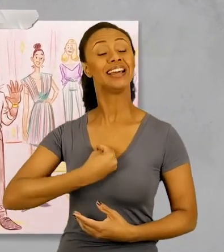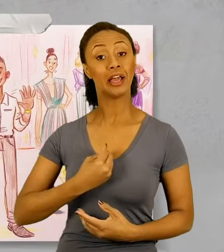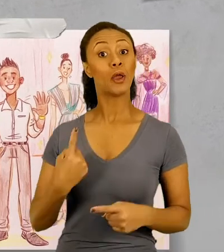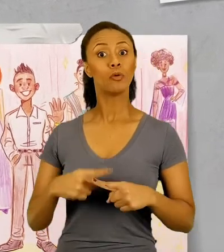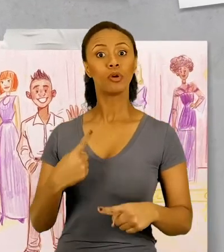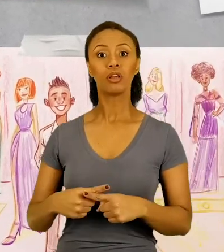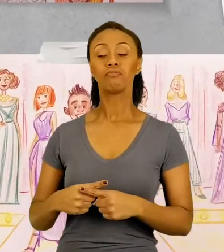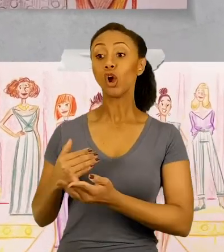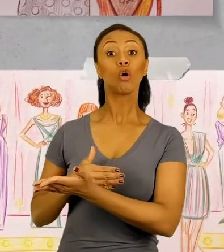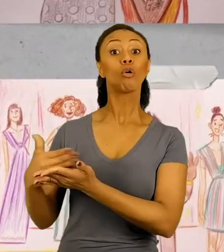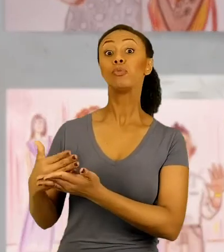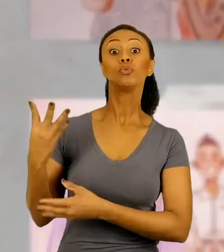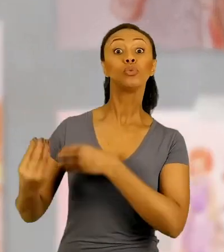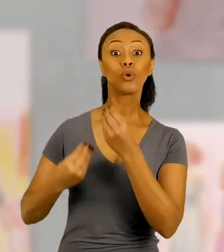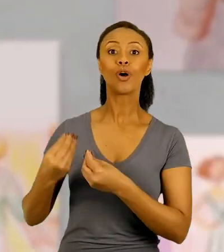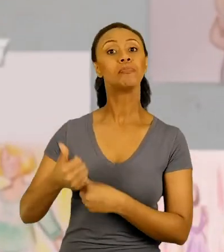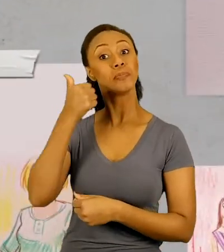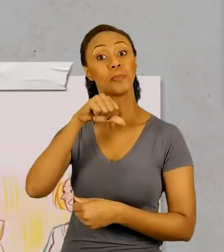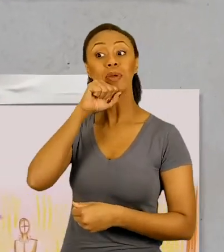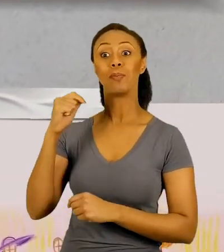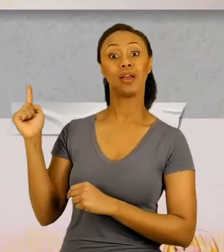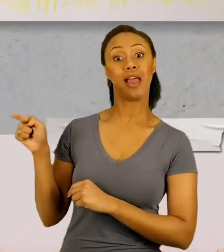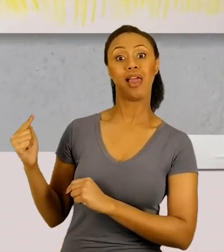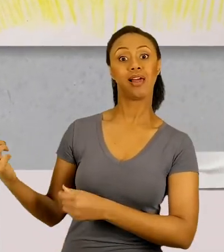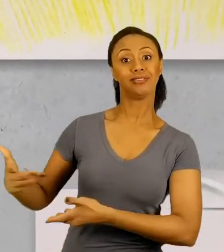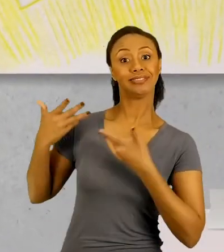tudo começou com o incentivo dela.